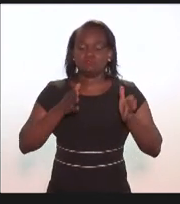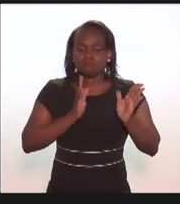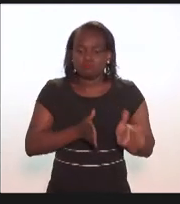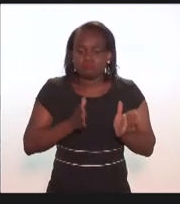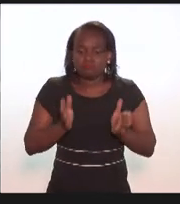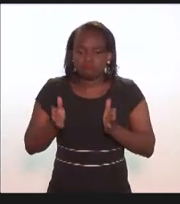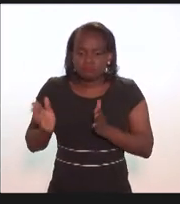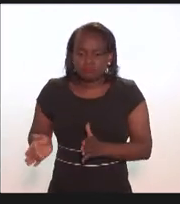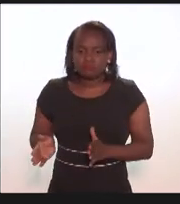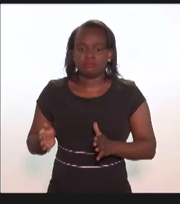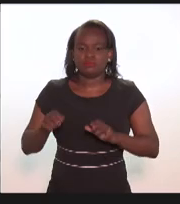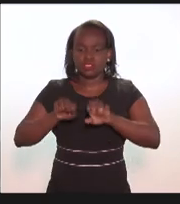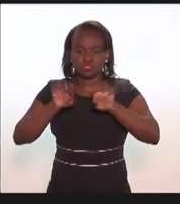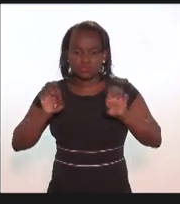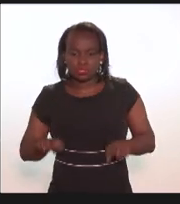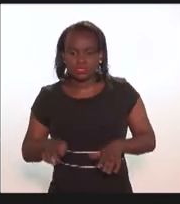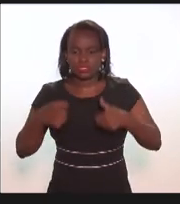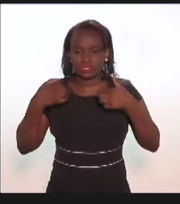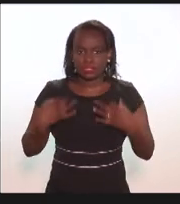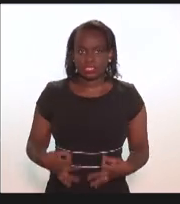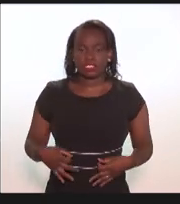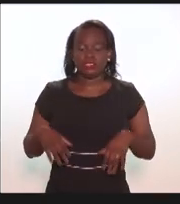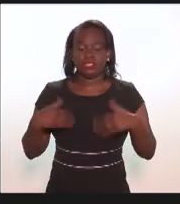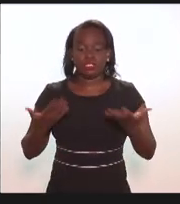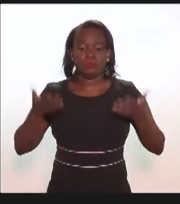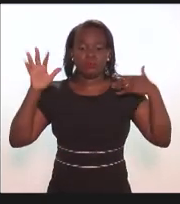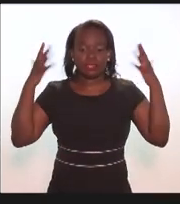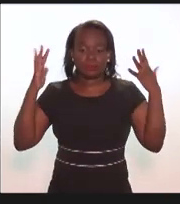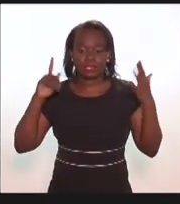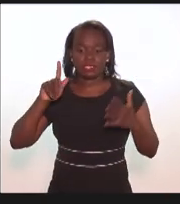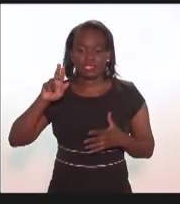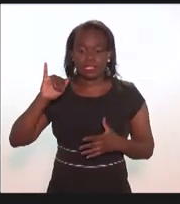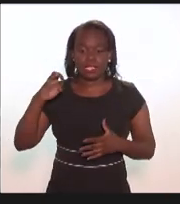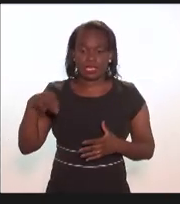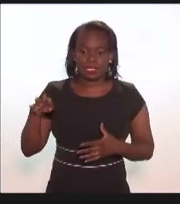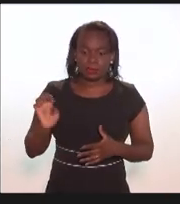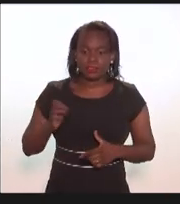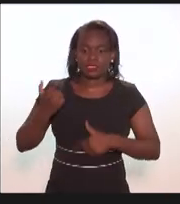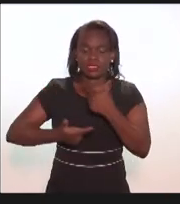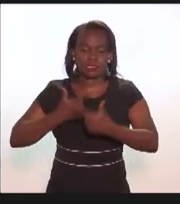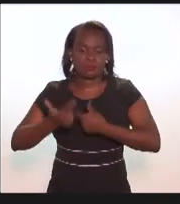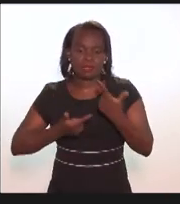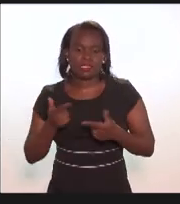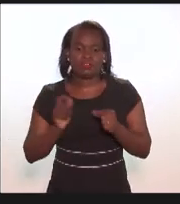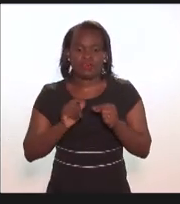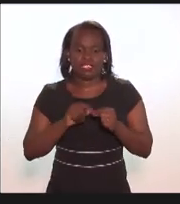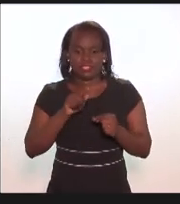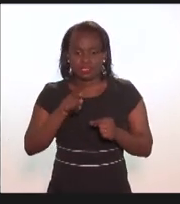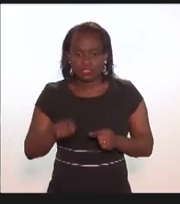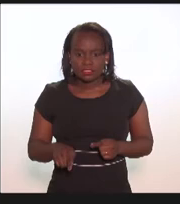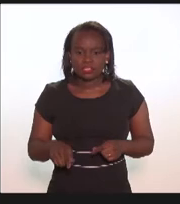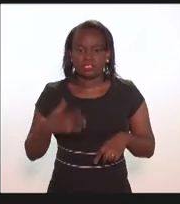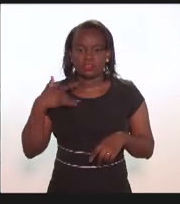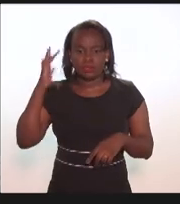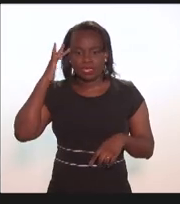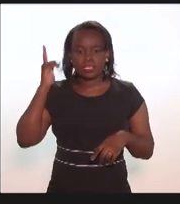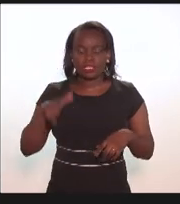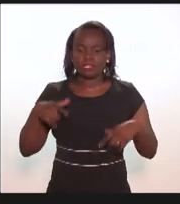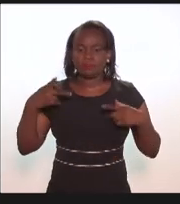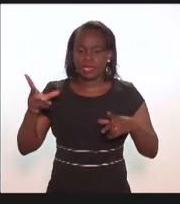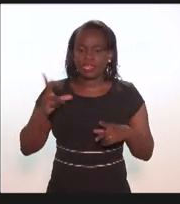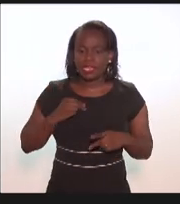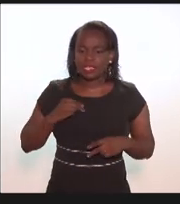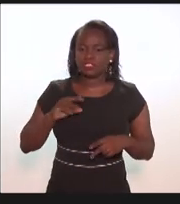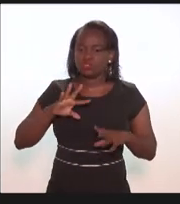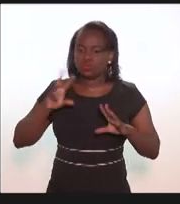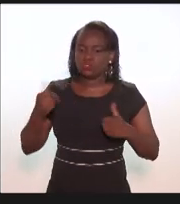quer dizer, de forma estruturada. Parabenizar o Guilherme Mercedes, quer dizer, o trabalho que ele está fazendo. Eu acho que ele merece todo